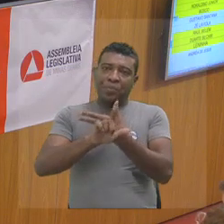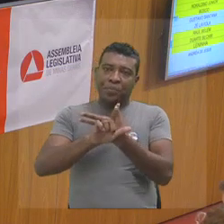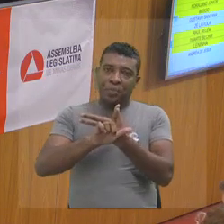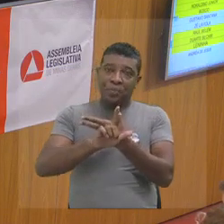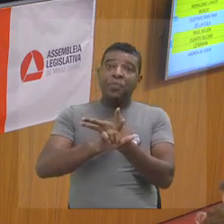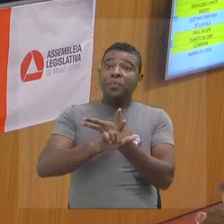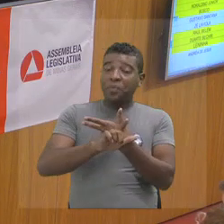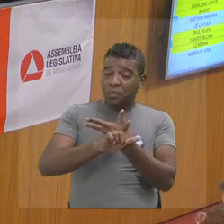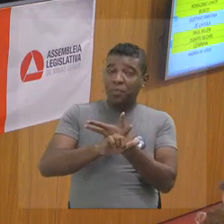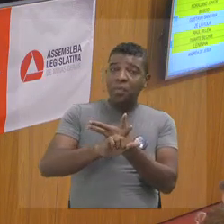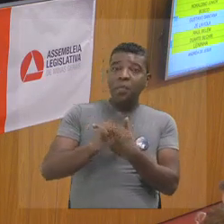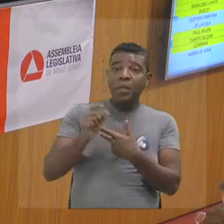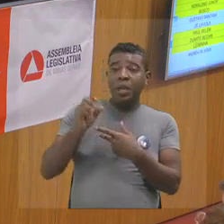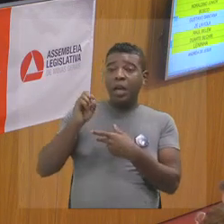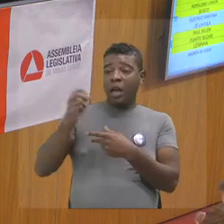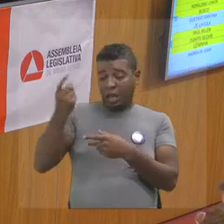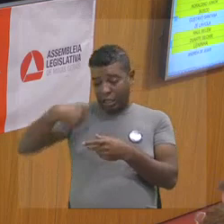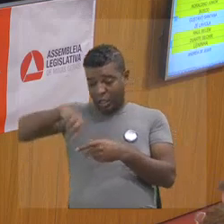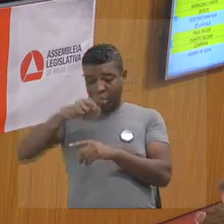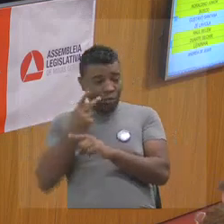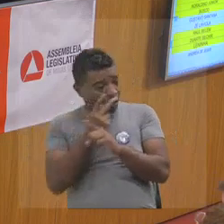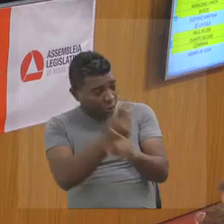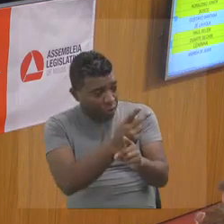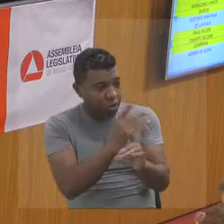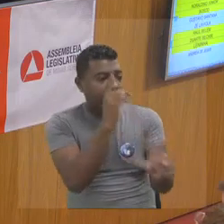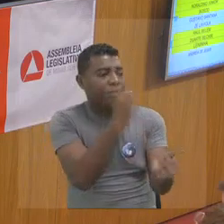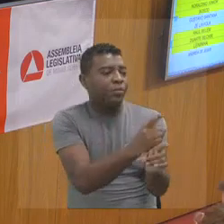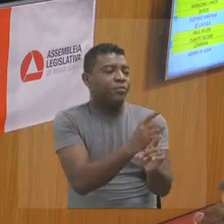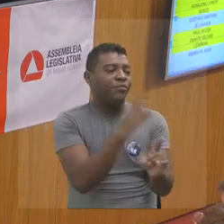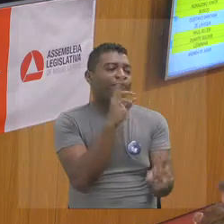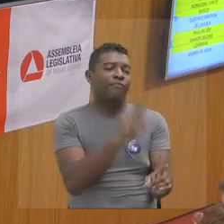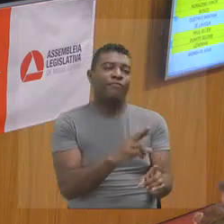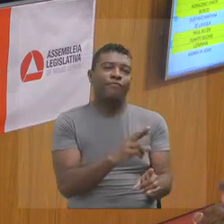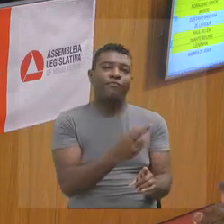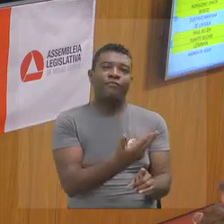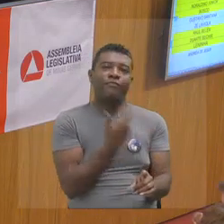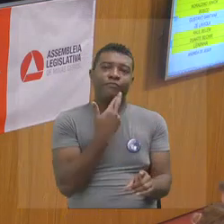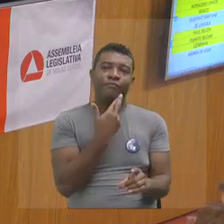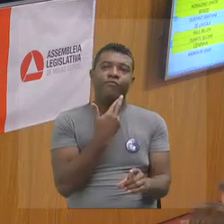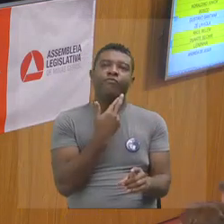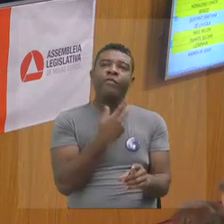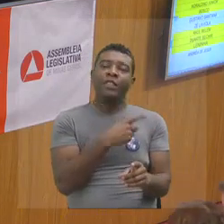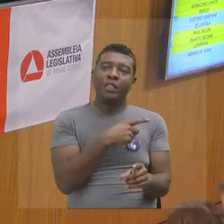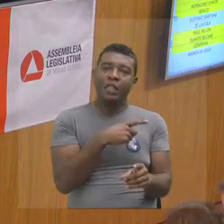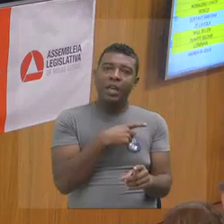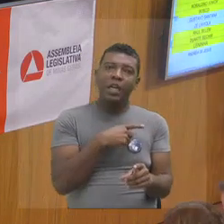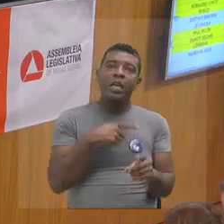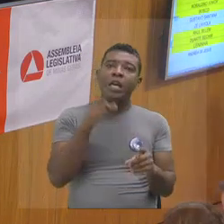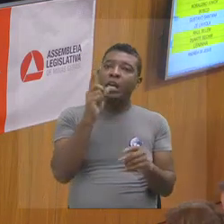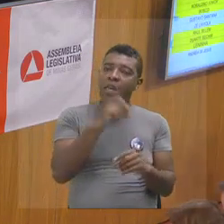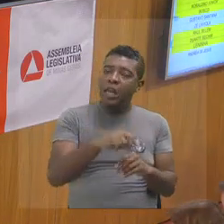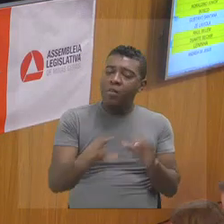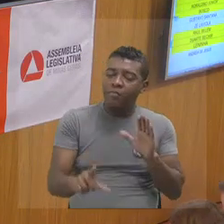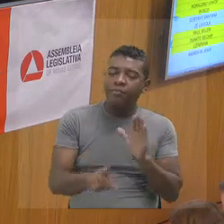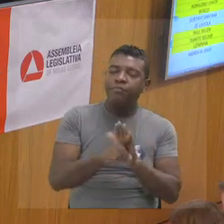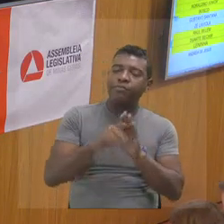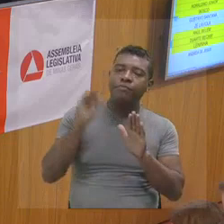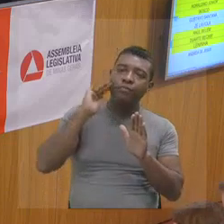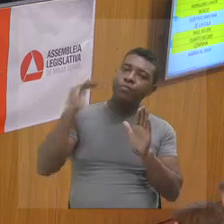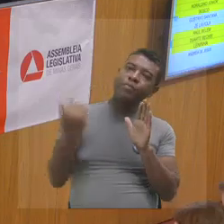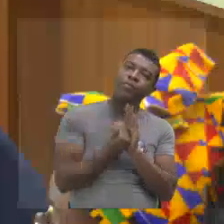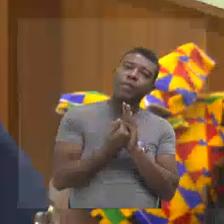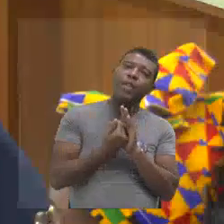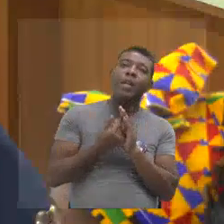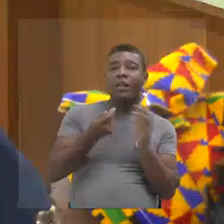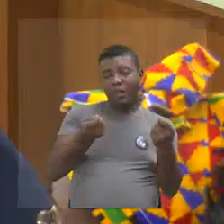sempre é muito prontas e baseadas na legislação então isso fortalece muito nos dá garantia que nós